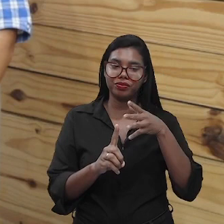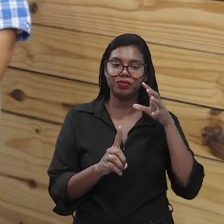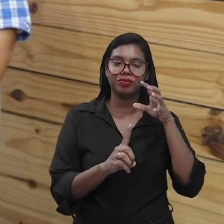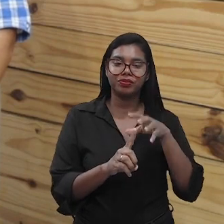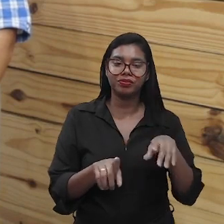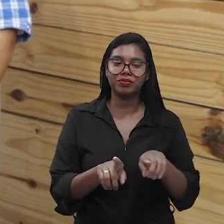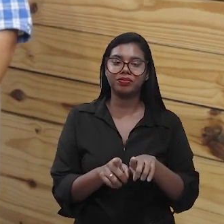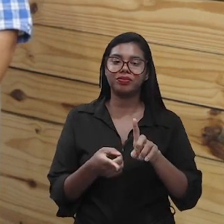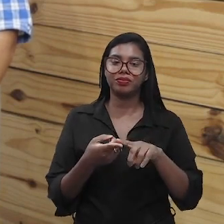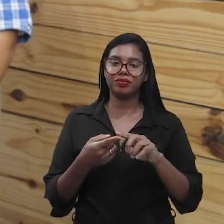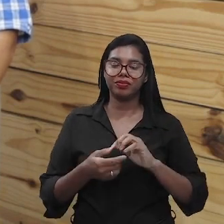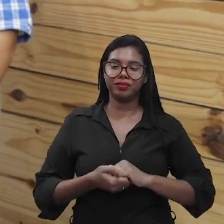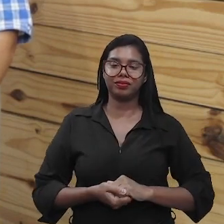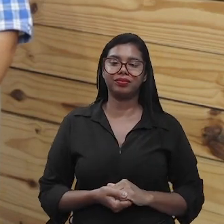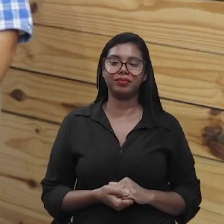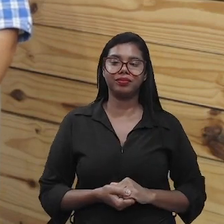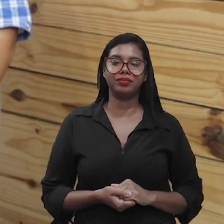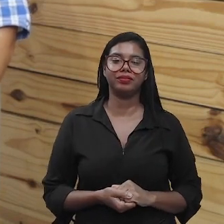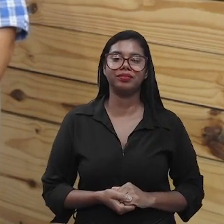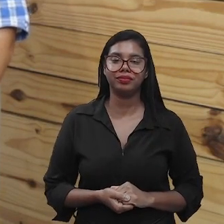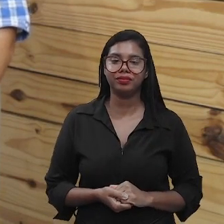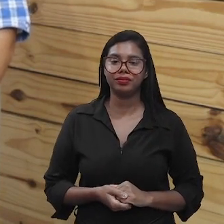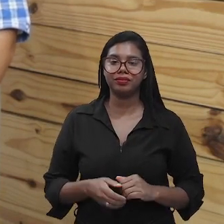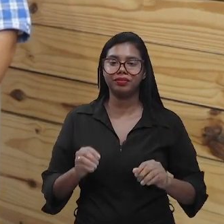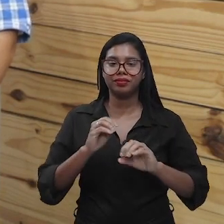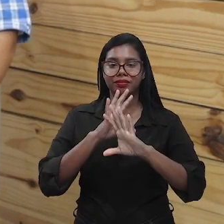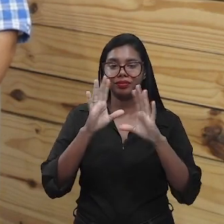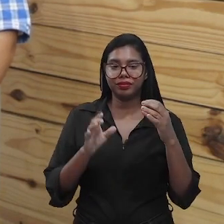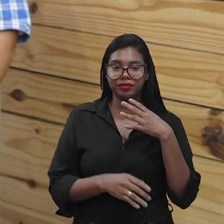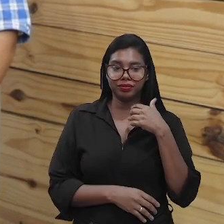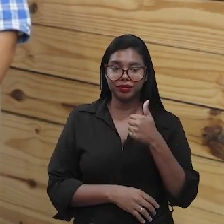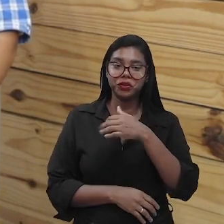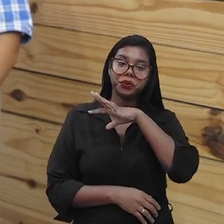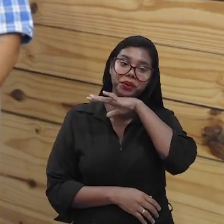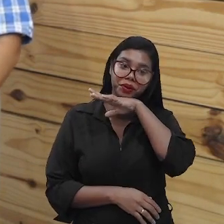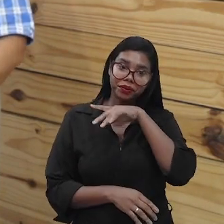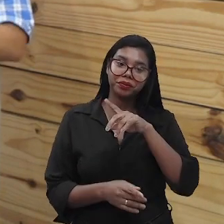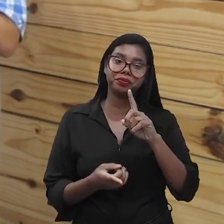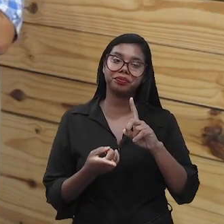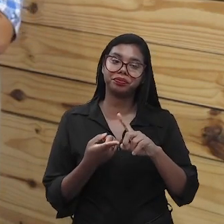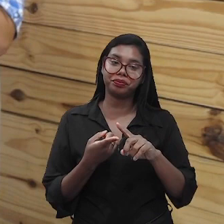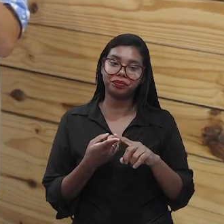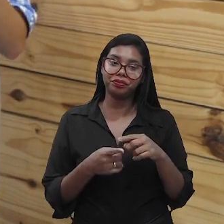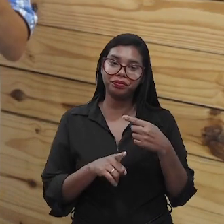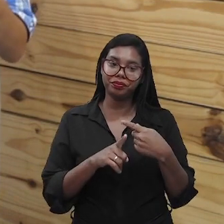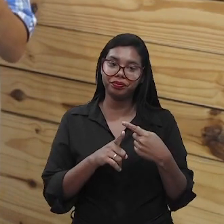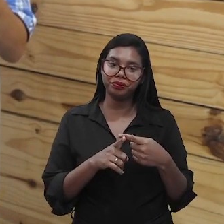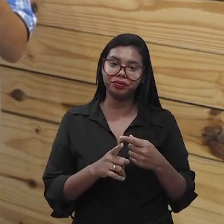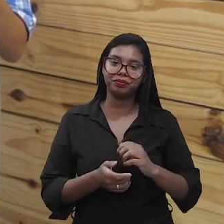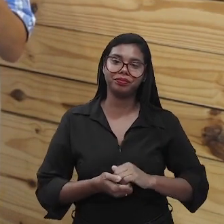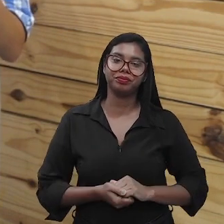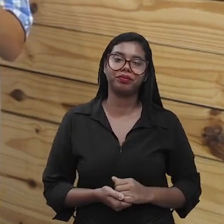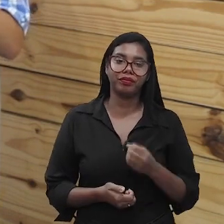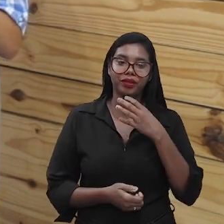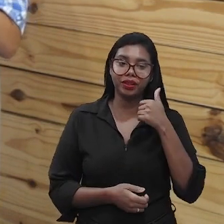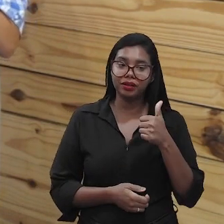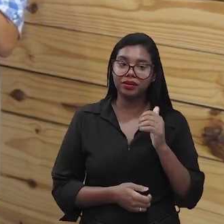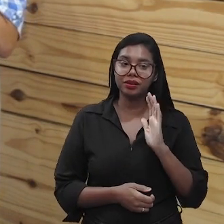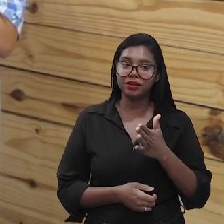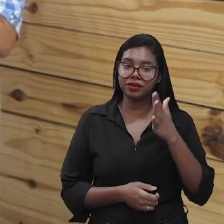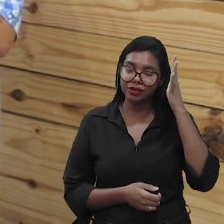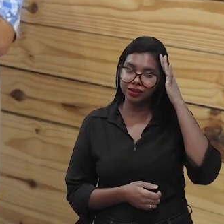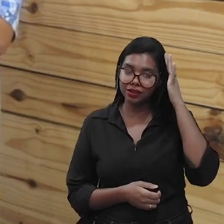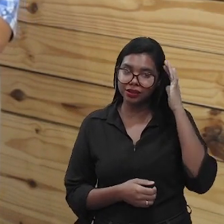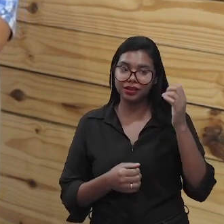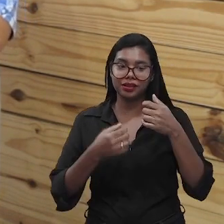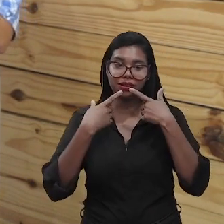E claro, isso é bom e é ruim ao mesmo tempo, porque se por um lado é bom porque a gente já entende um pouco da linguagem, é ruim